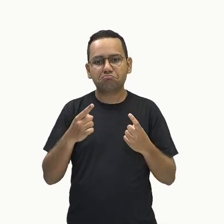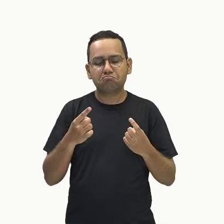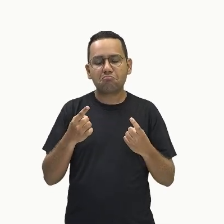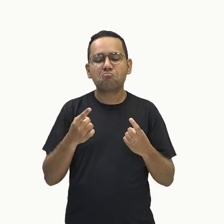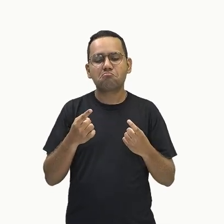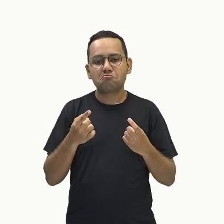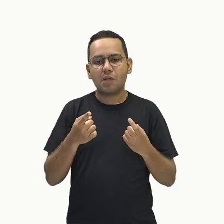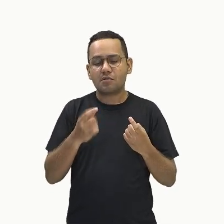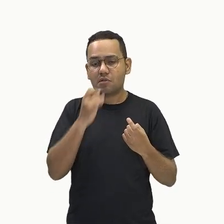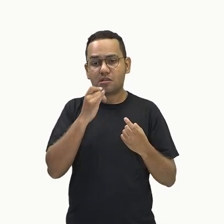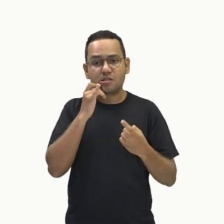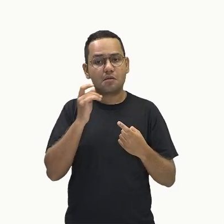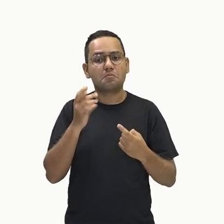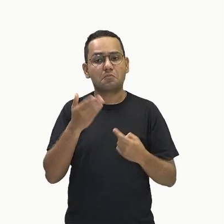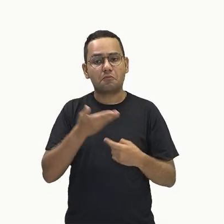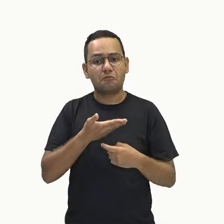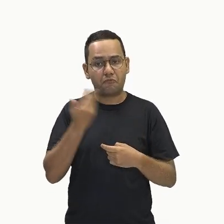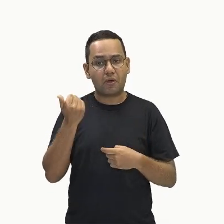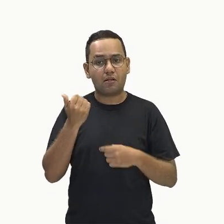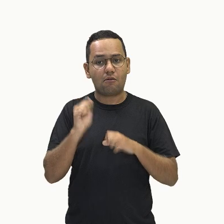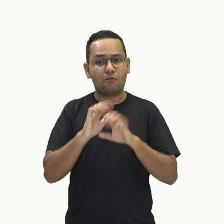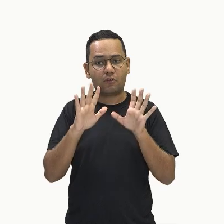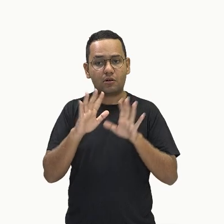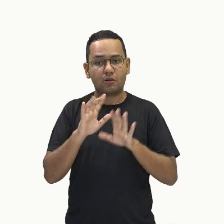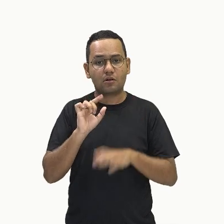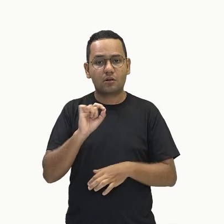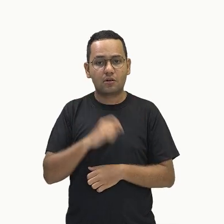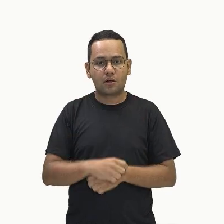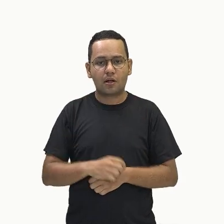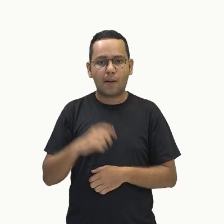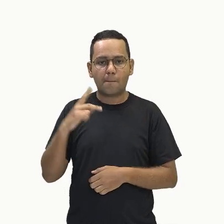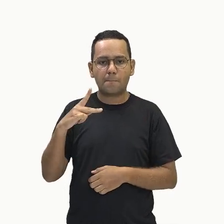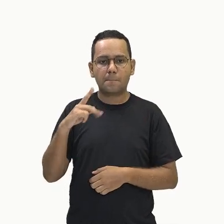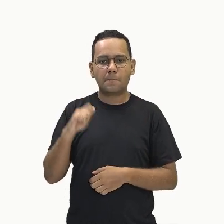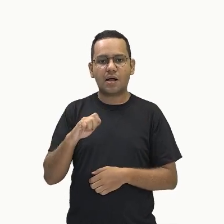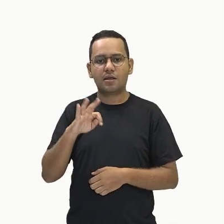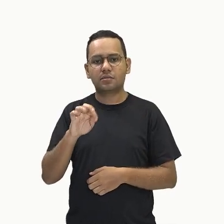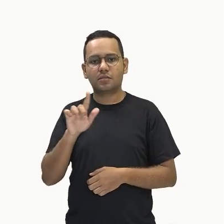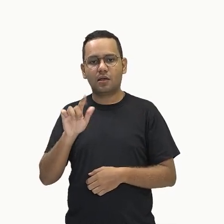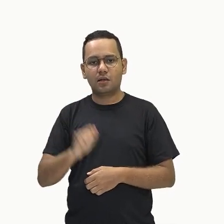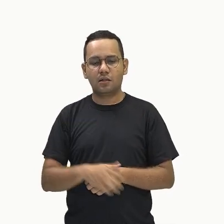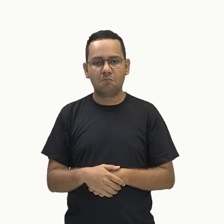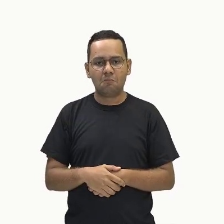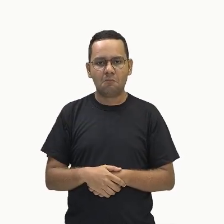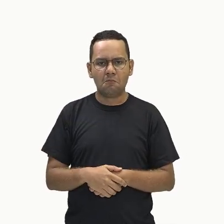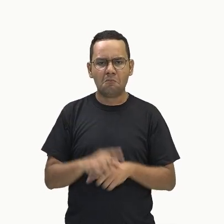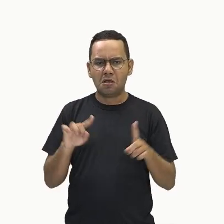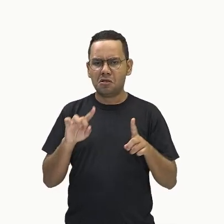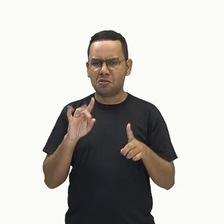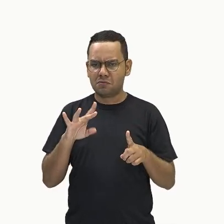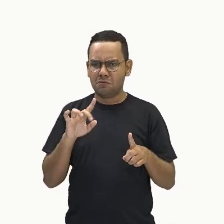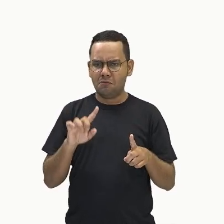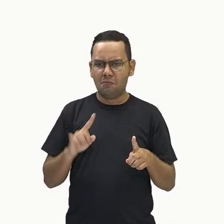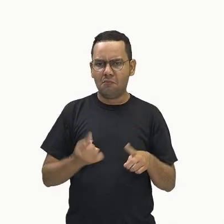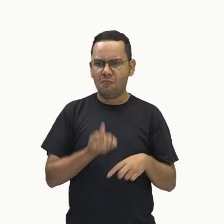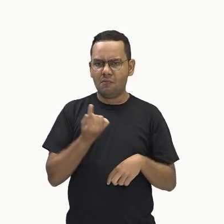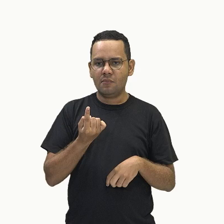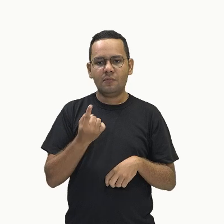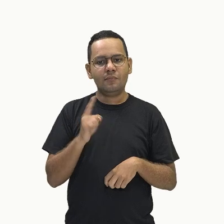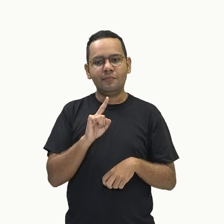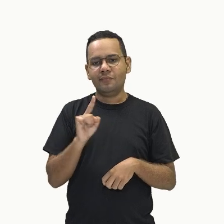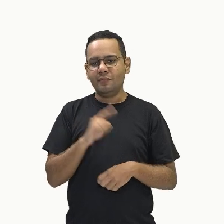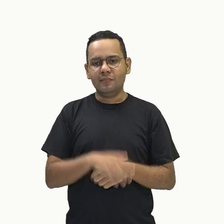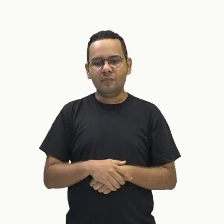seu joelho, vai ser o quê? A patela. São os únicos ossos sesamoides? Não, você vai